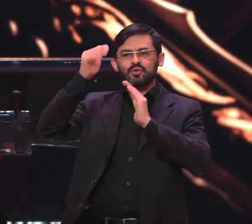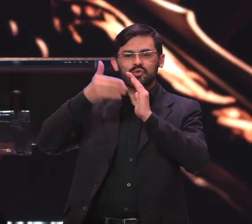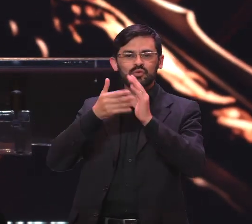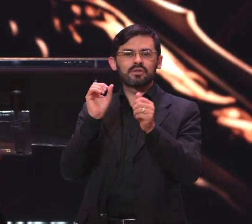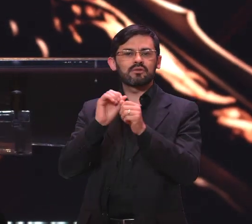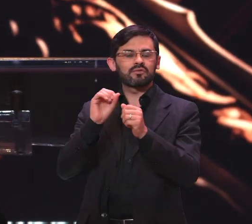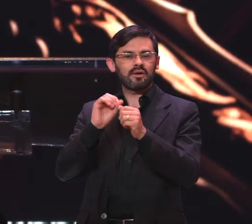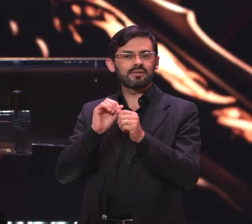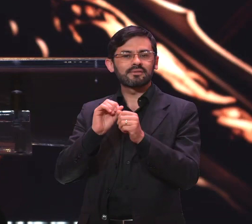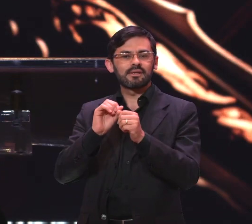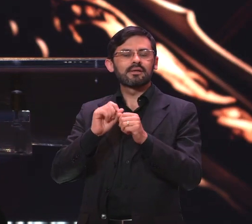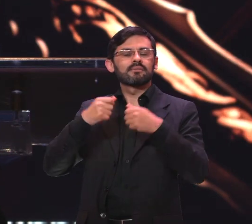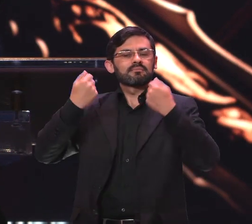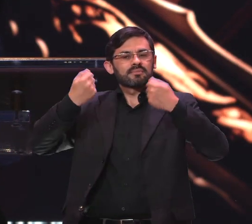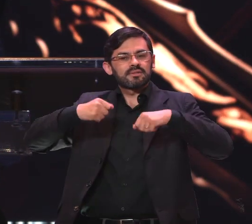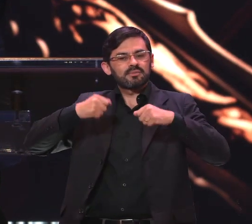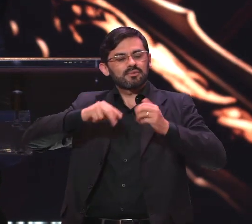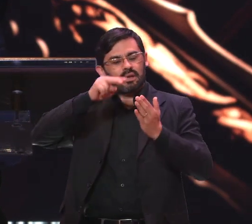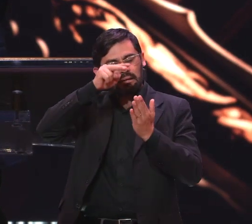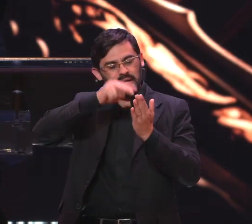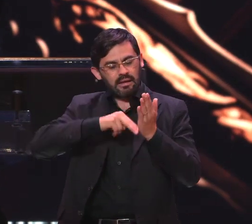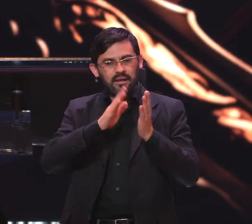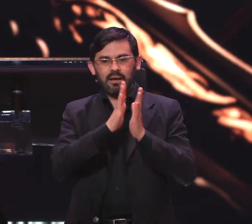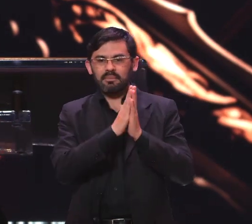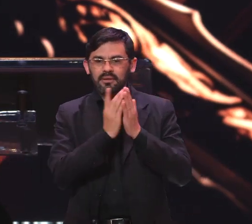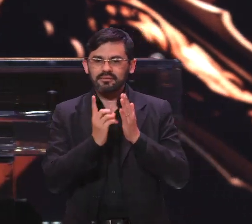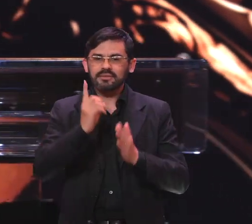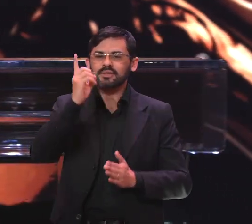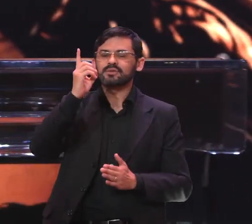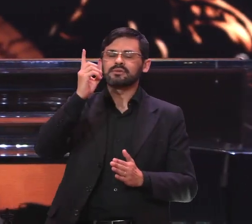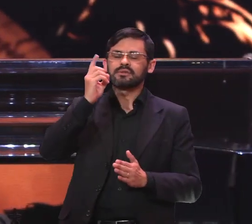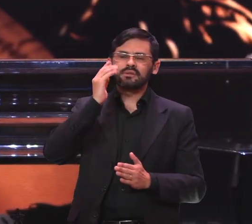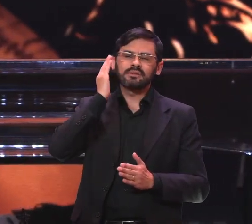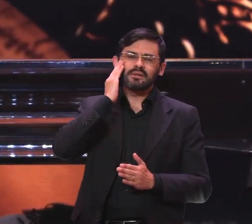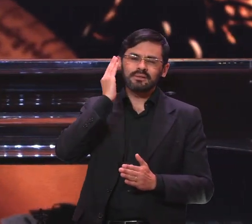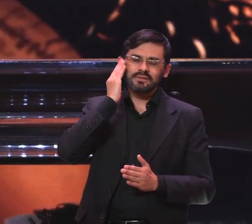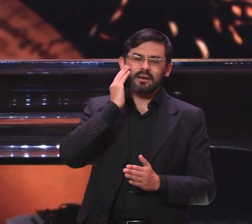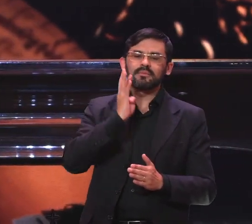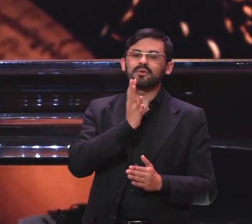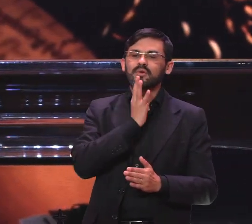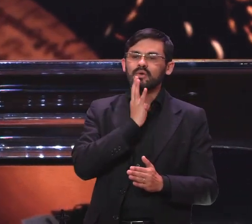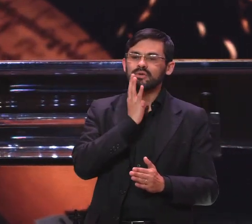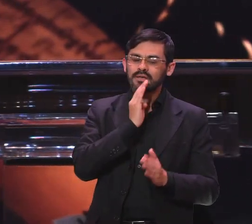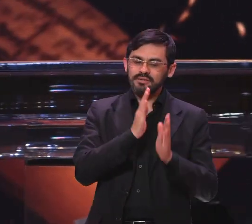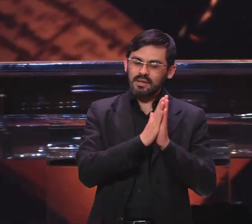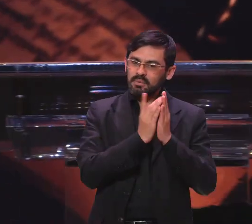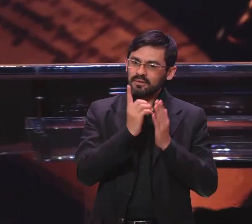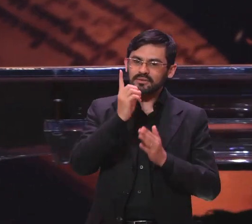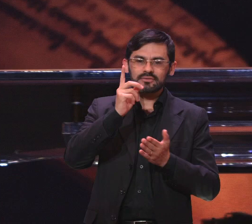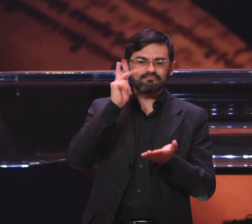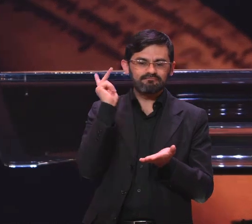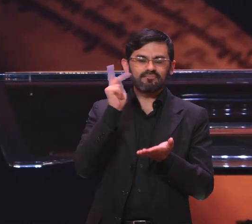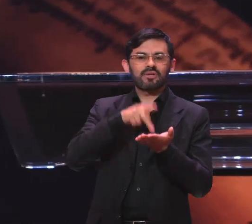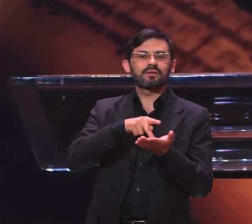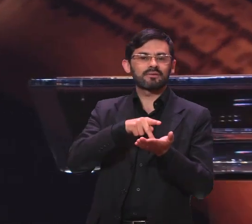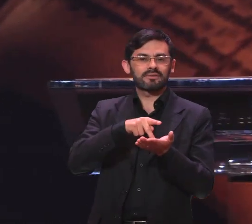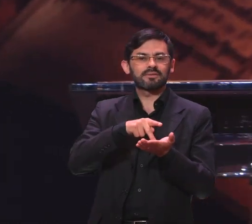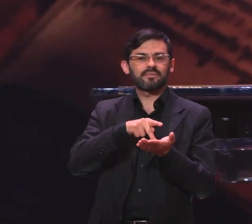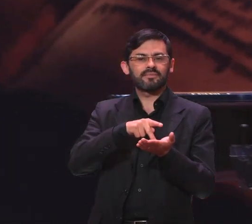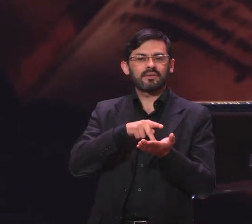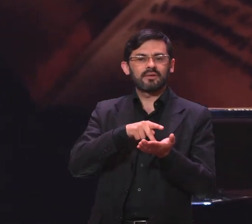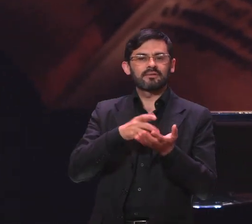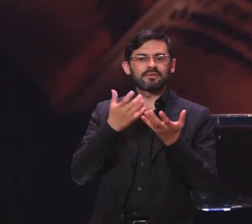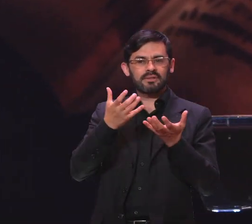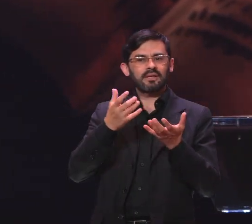Obreiro aprovado é o quê? Aquele que maneja bem a palavra da verdade e não tem do que se envergonhar. Você quer ter